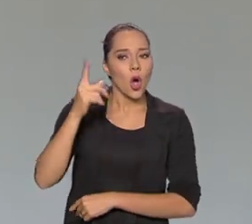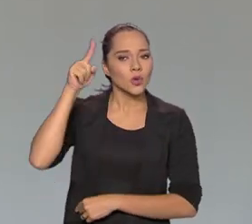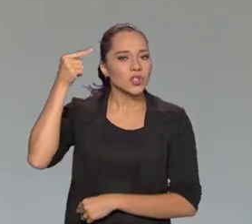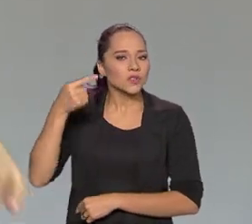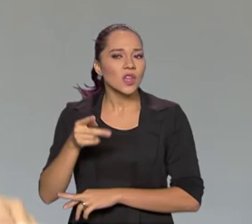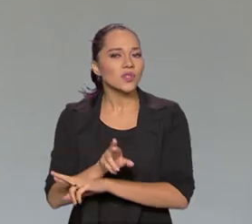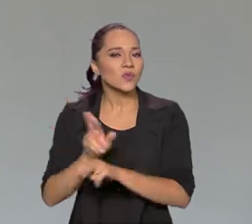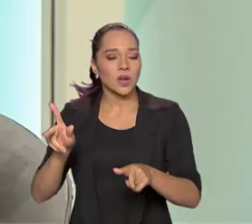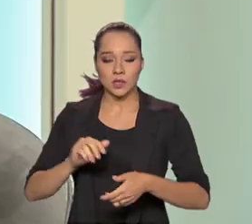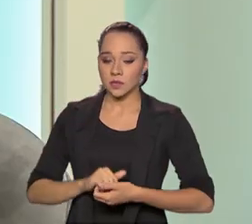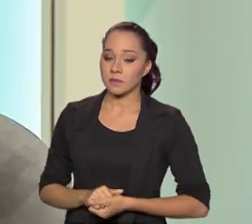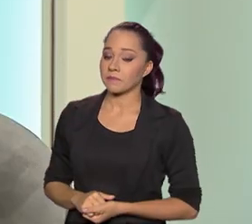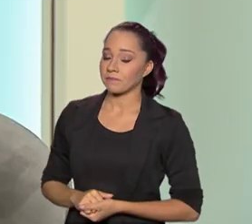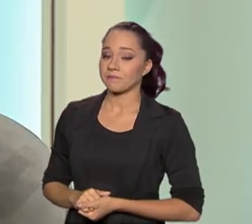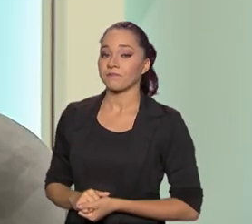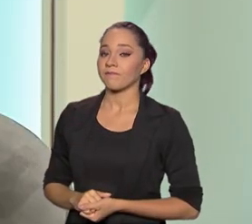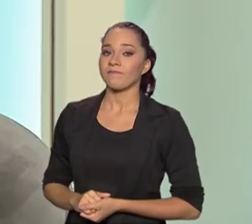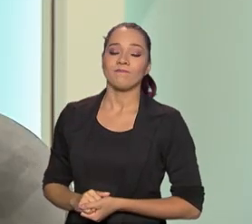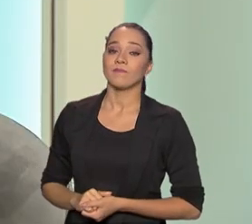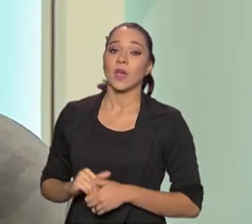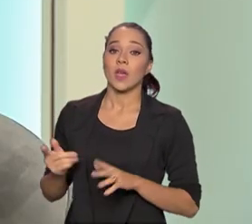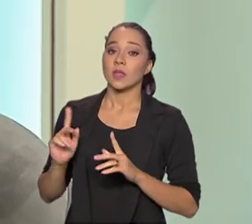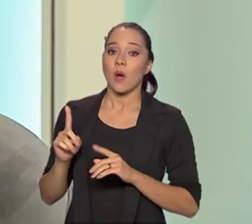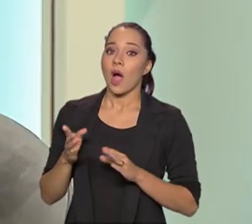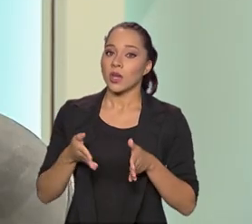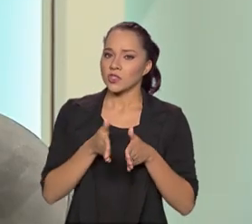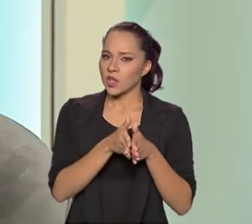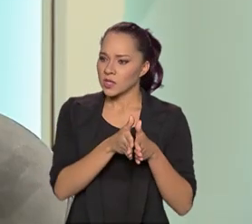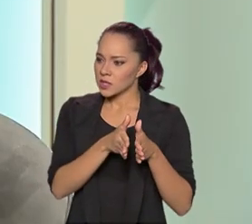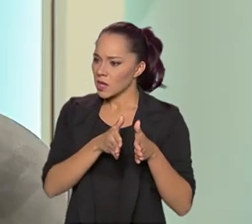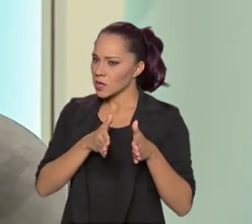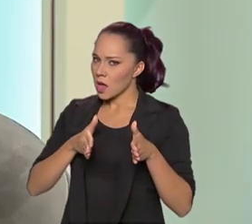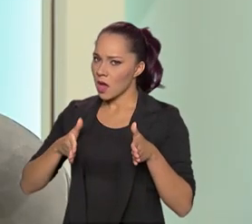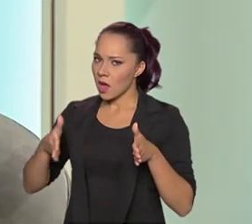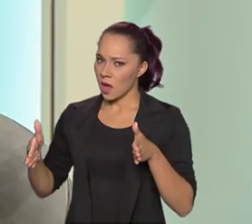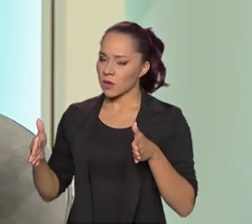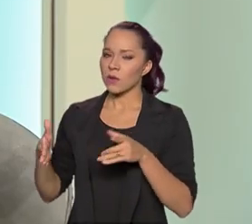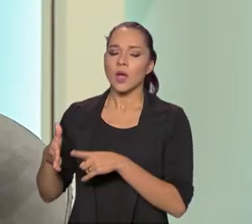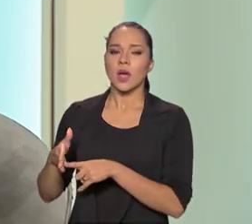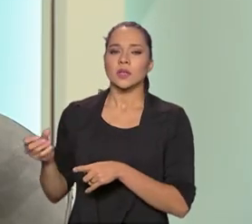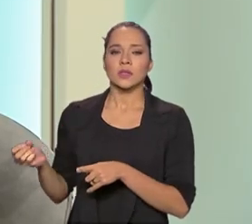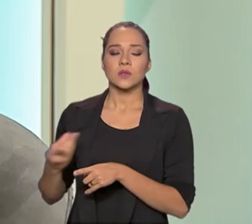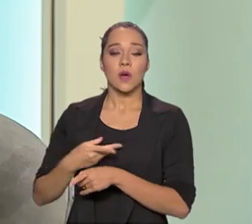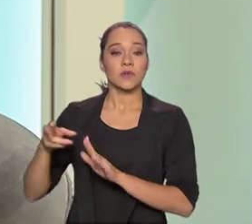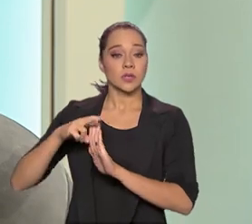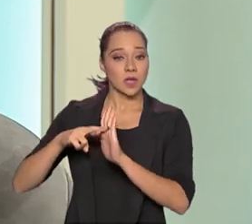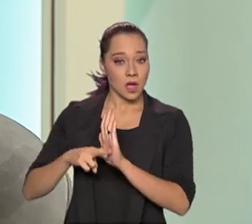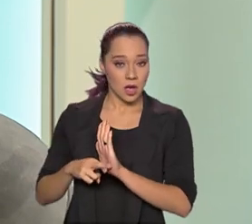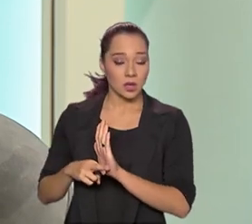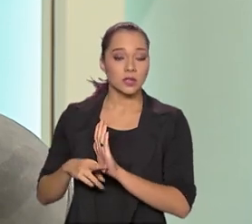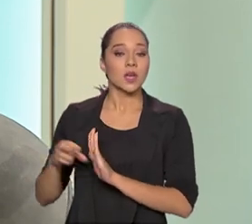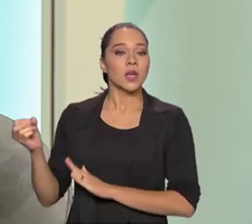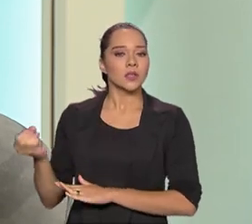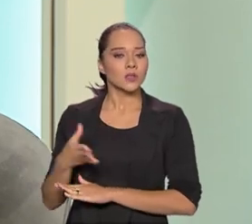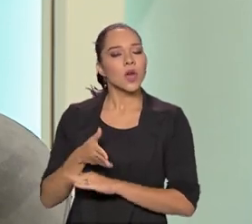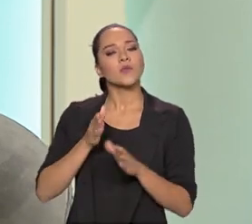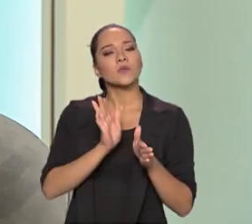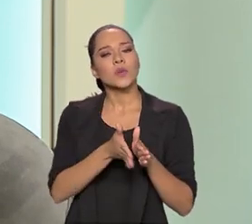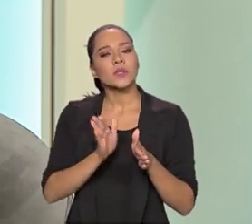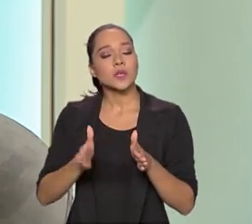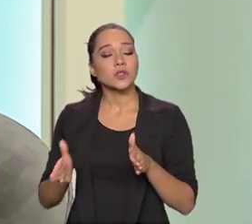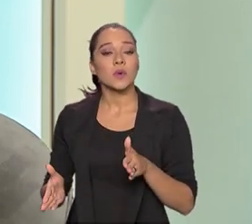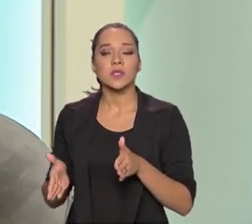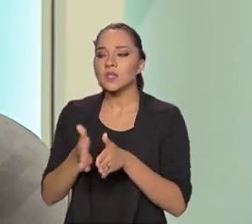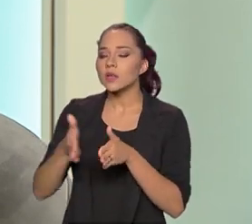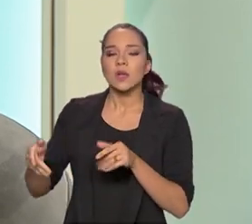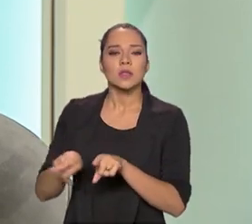pouco diferente? Não, nós estamos estendendo essas novas regras, os novos procedimentos,